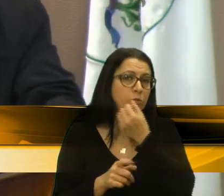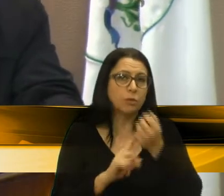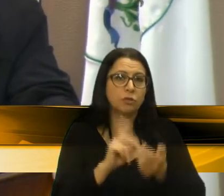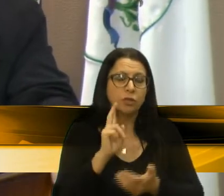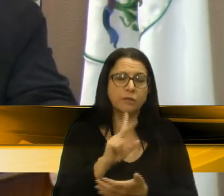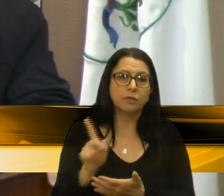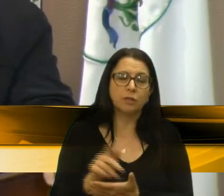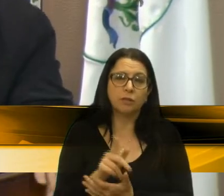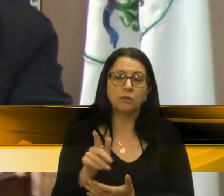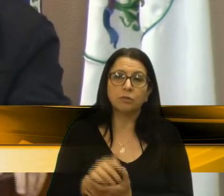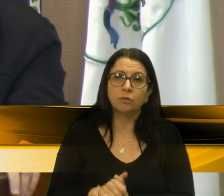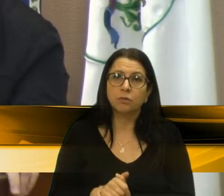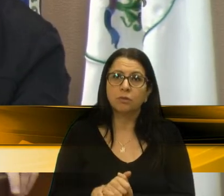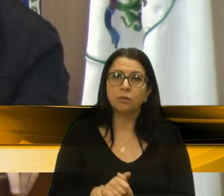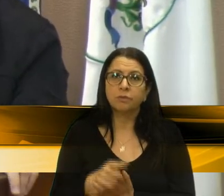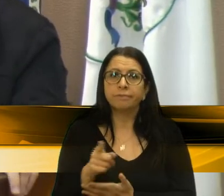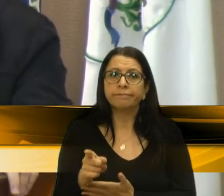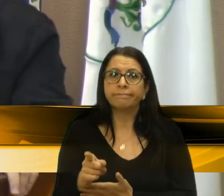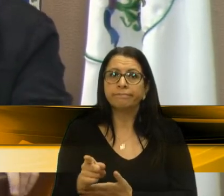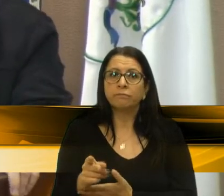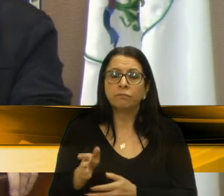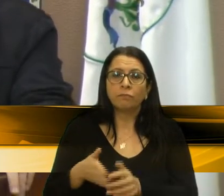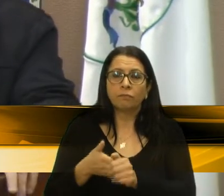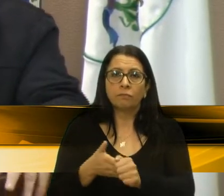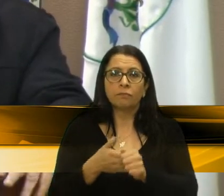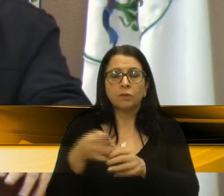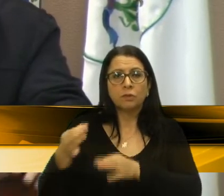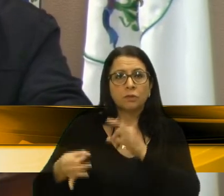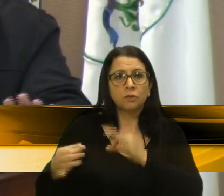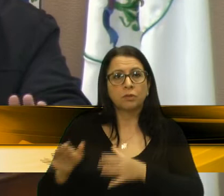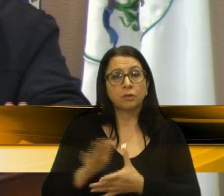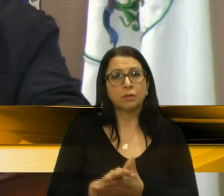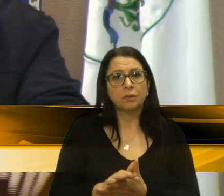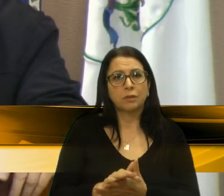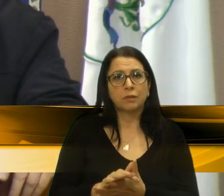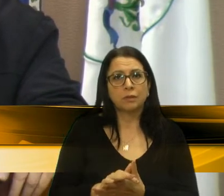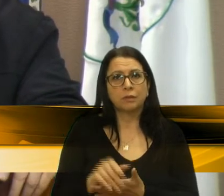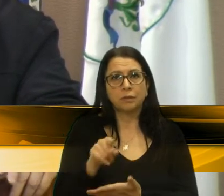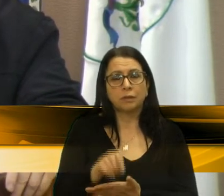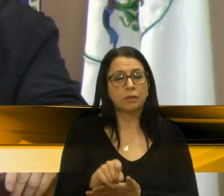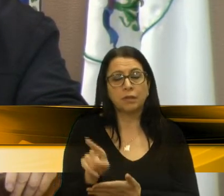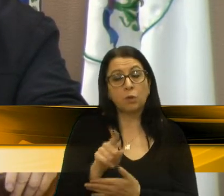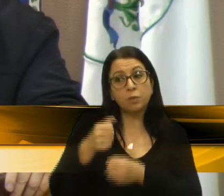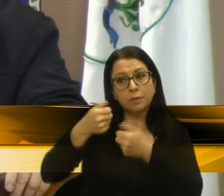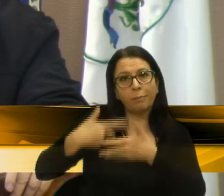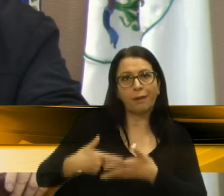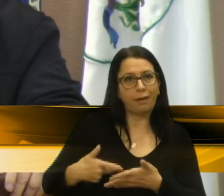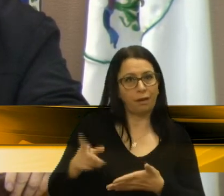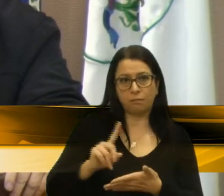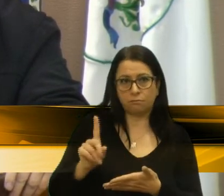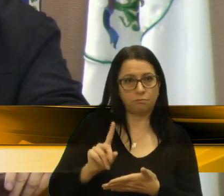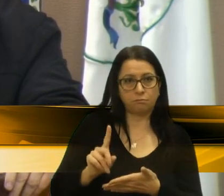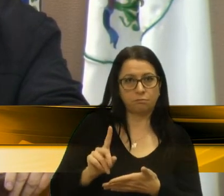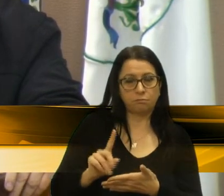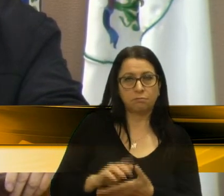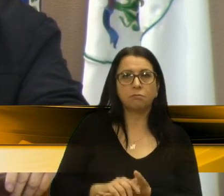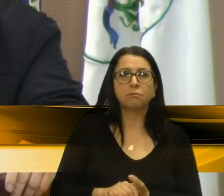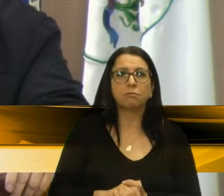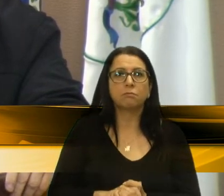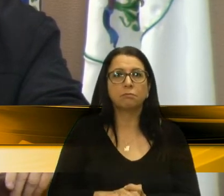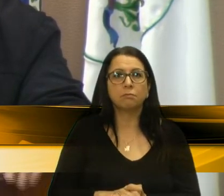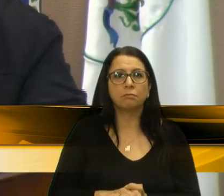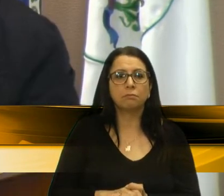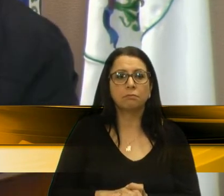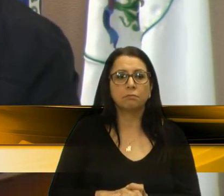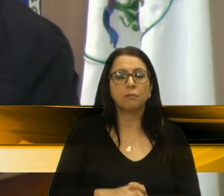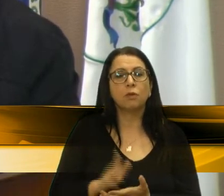por determinação até orientação judicial. Então, a sentença ela não se justifica, não se explica.